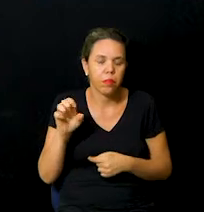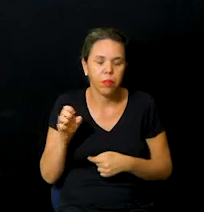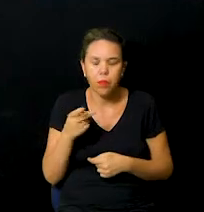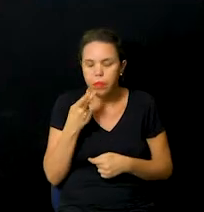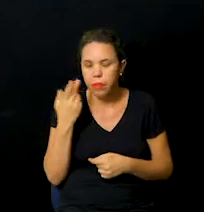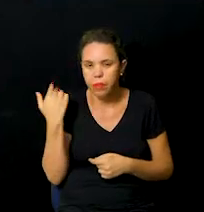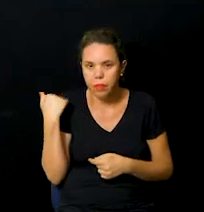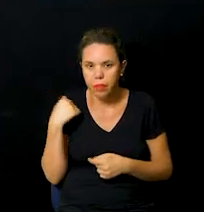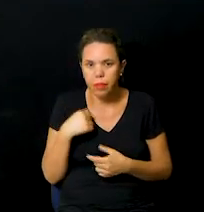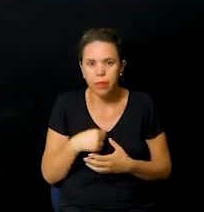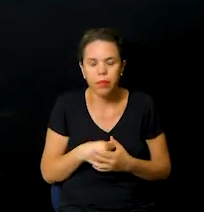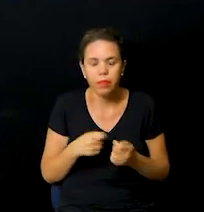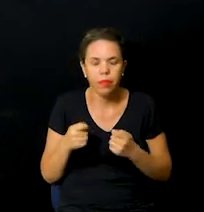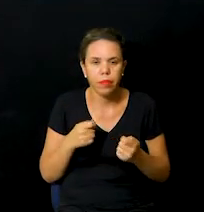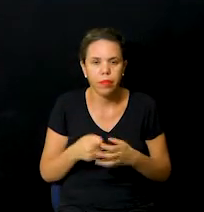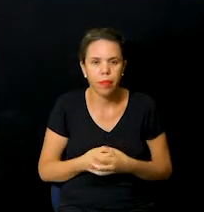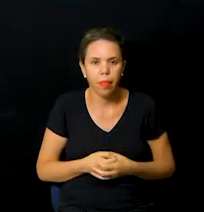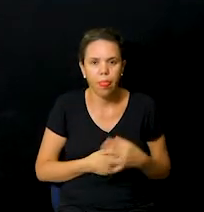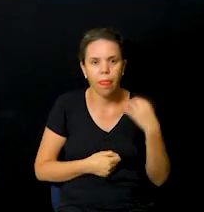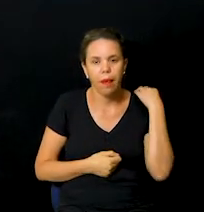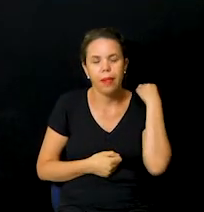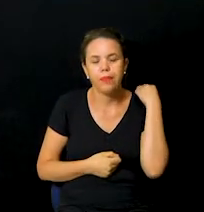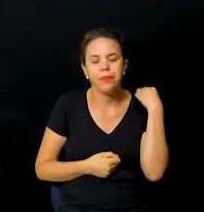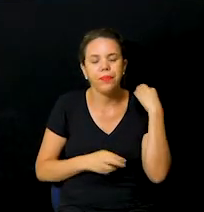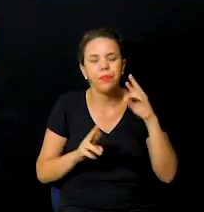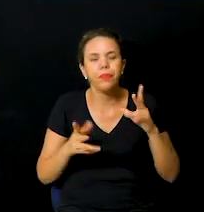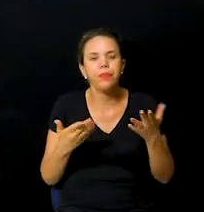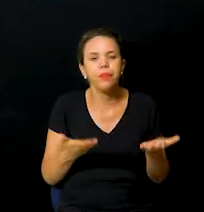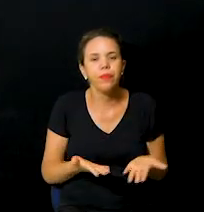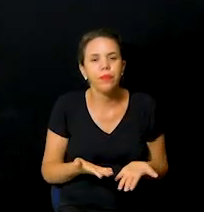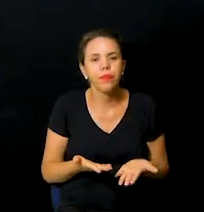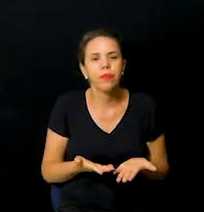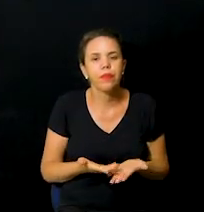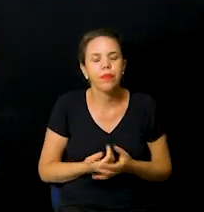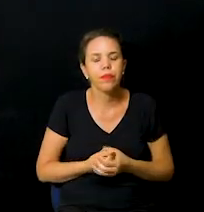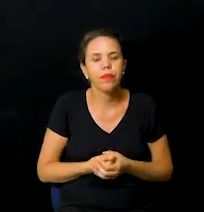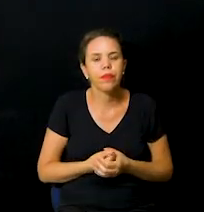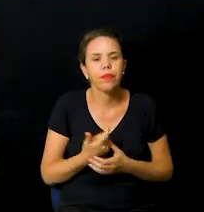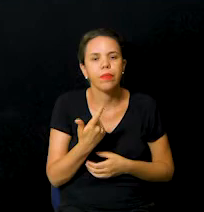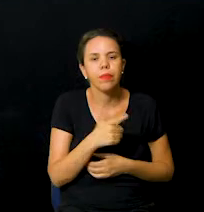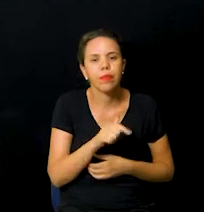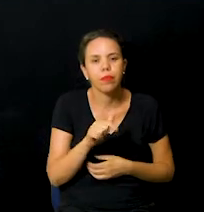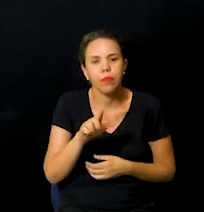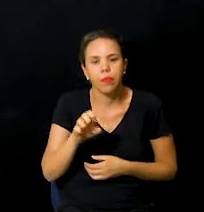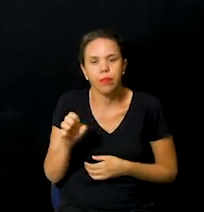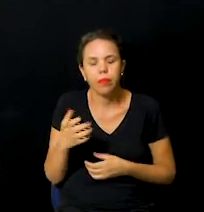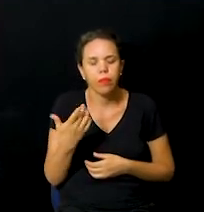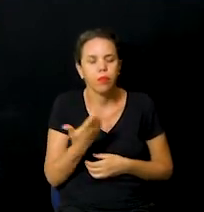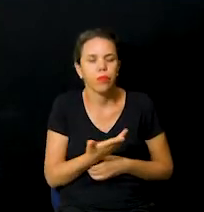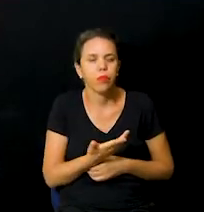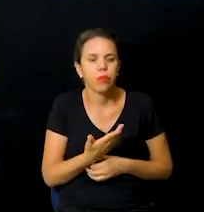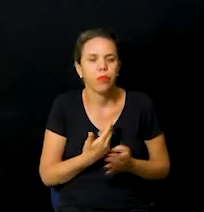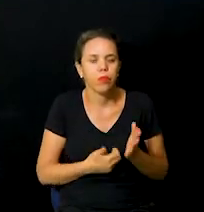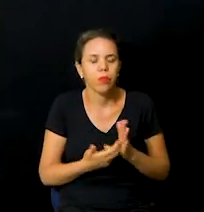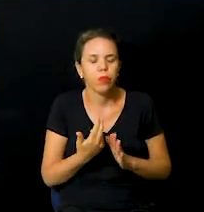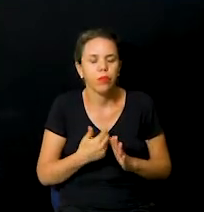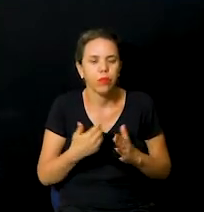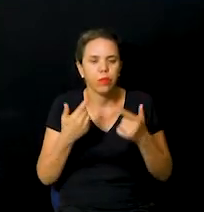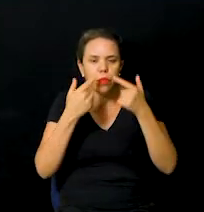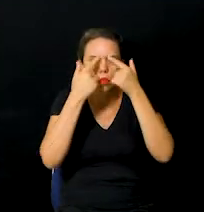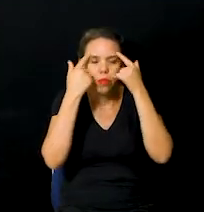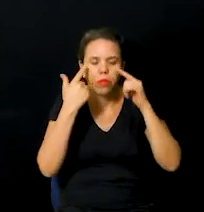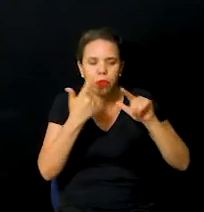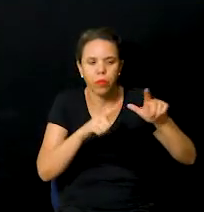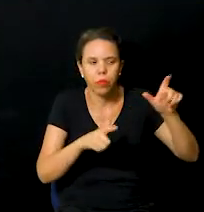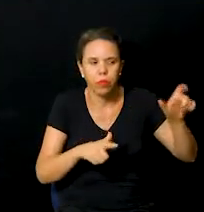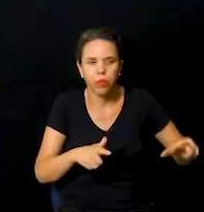o caso da Aline, né, que estava há pouco aí dando entrevista, o que vai diferenciar o designer de sobrancelha da Aline do designer